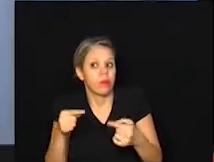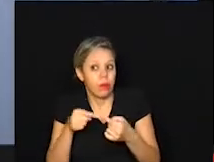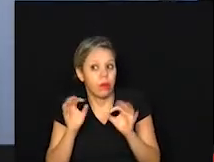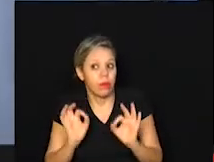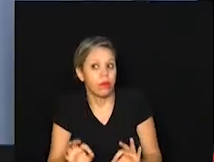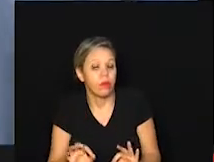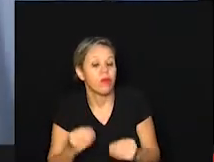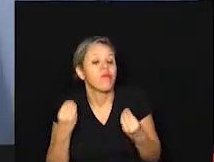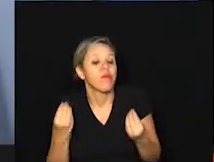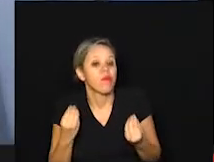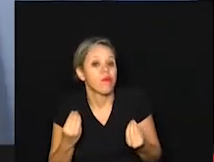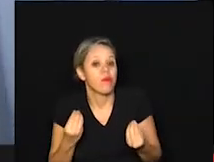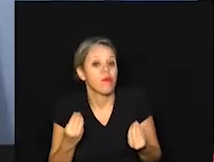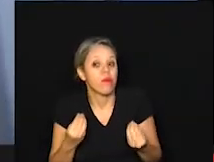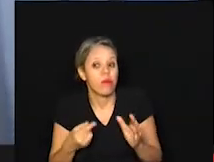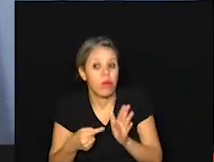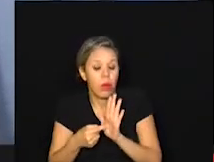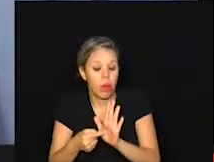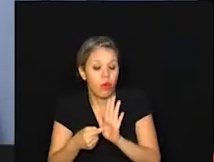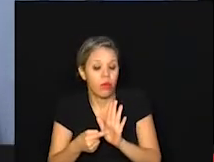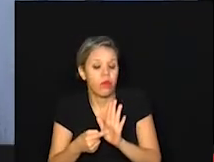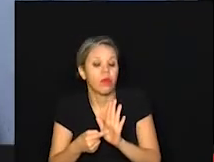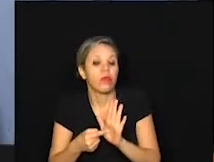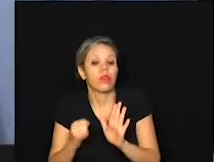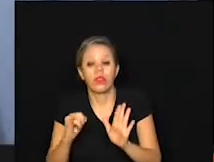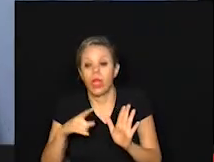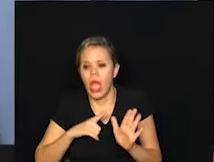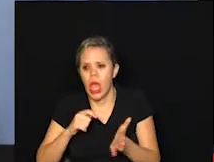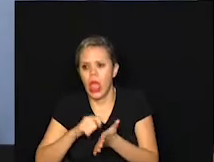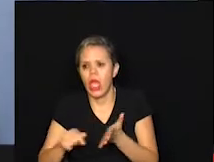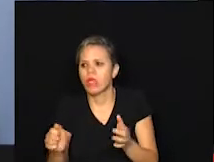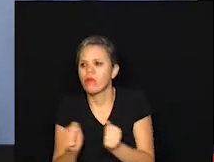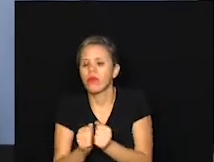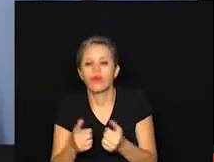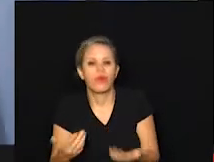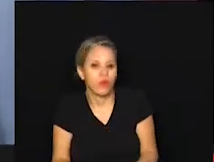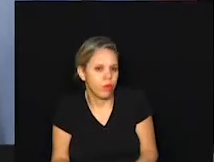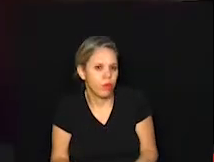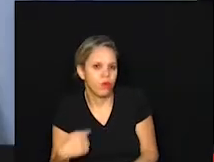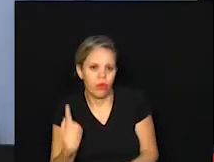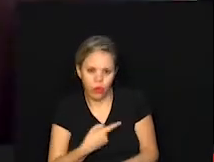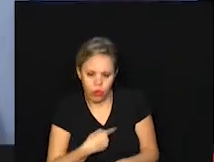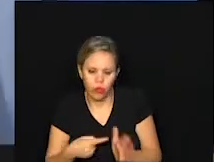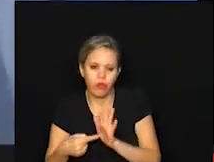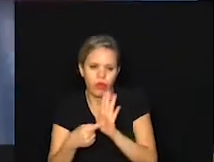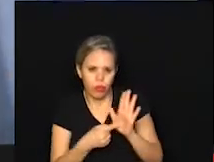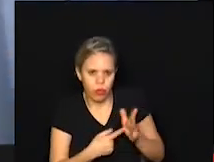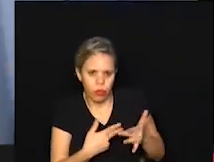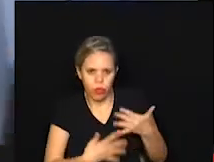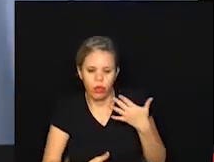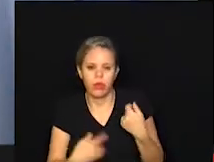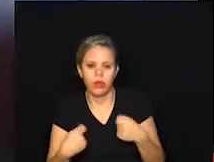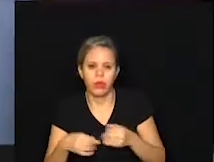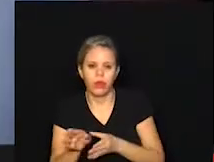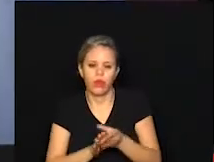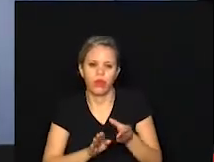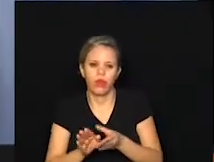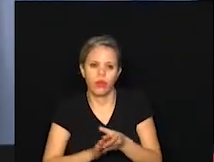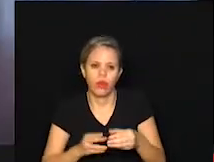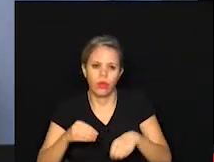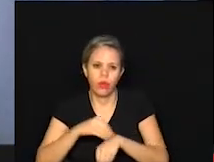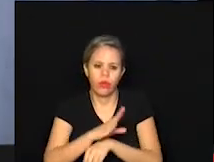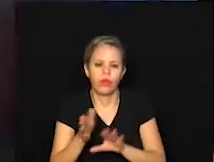legitimidade de apontar se eu estou assinando junto? Nós apontamos, o conselho leva